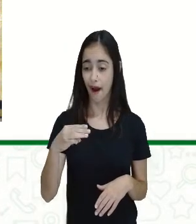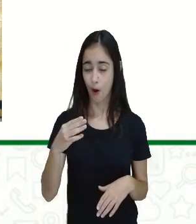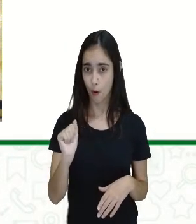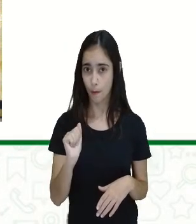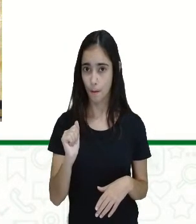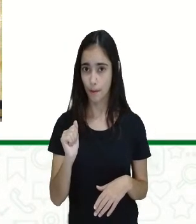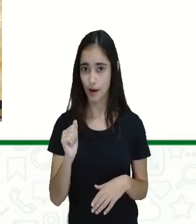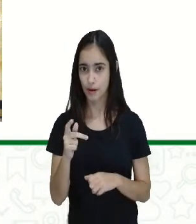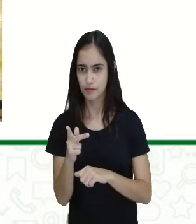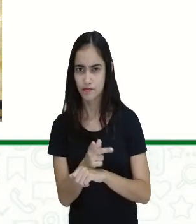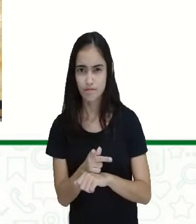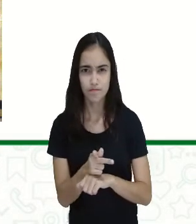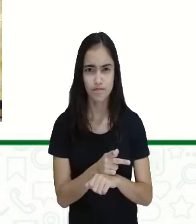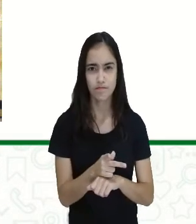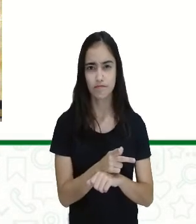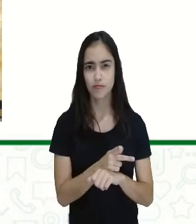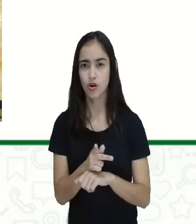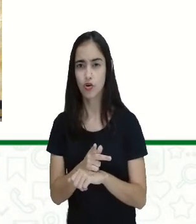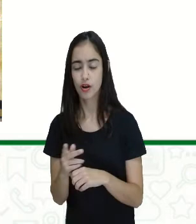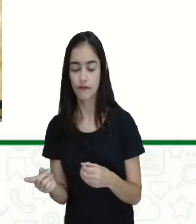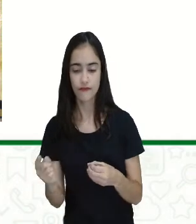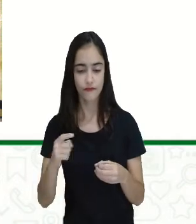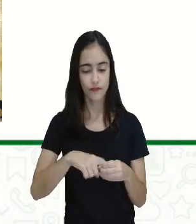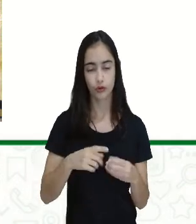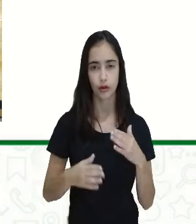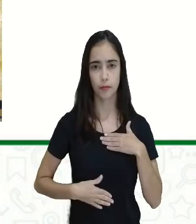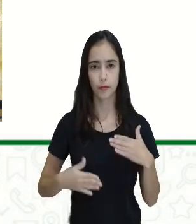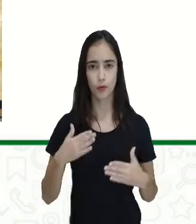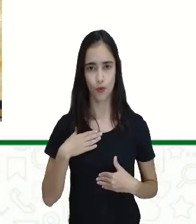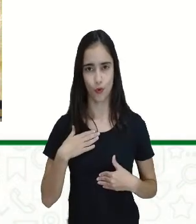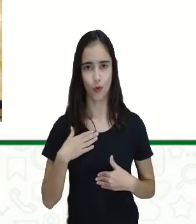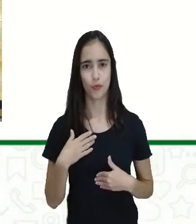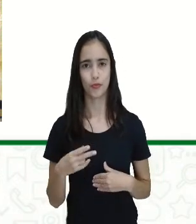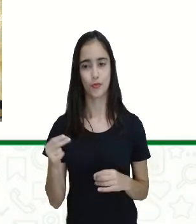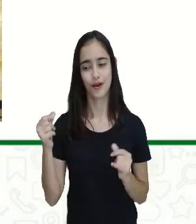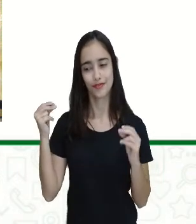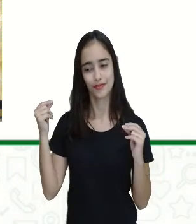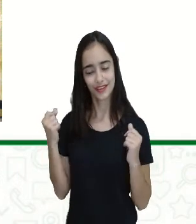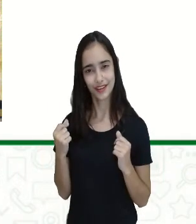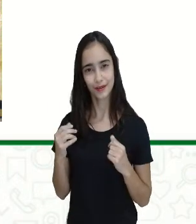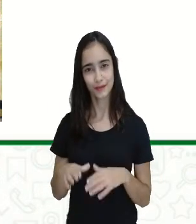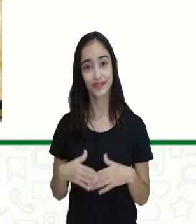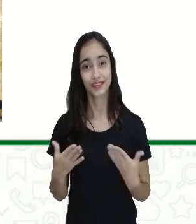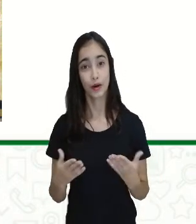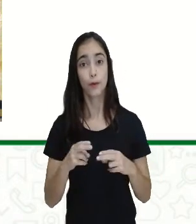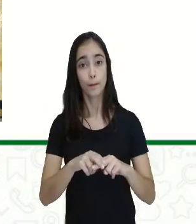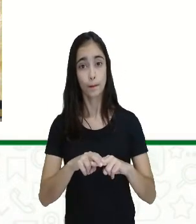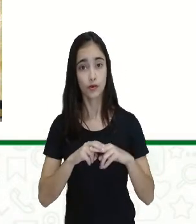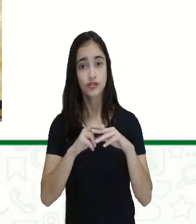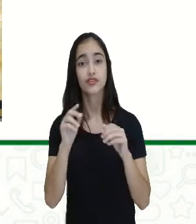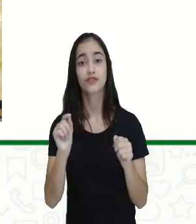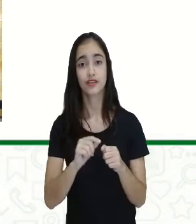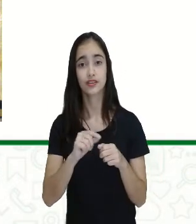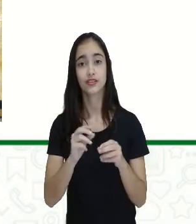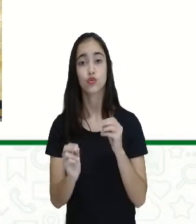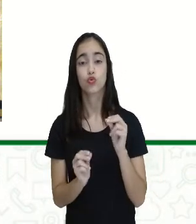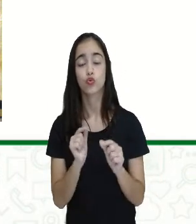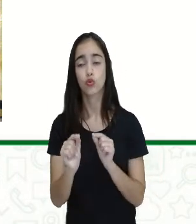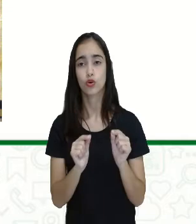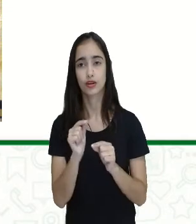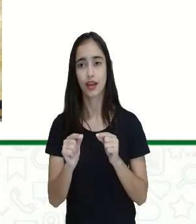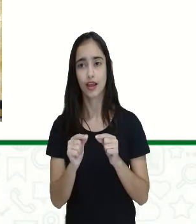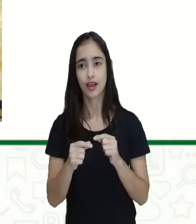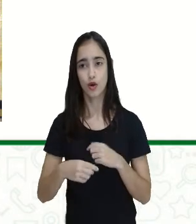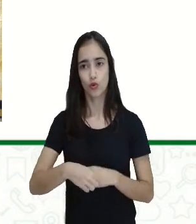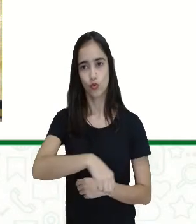antigo, né? Então eles tinham toda a mumificação dos corpos, porque eles acreditavam realmente que